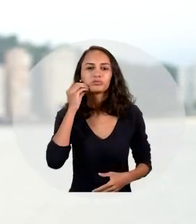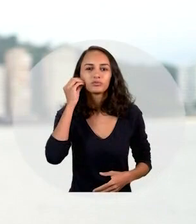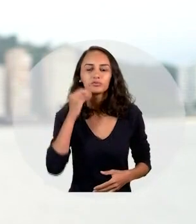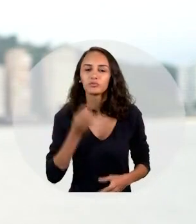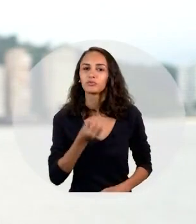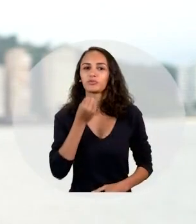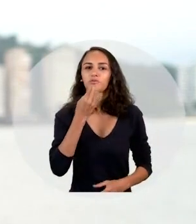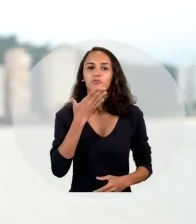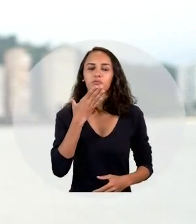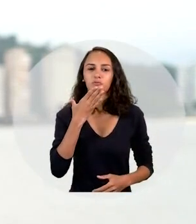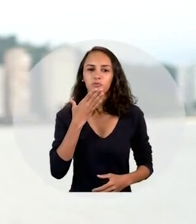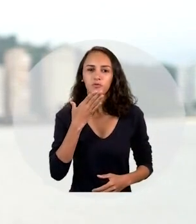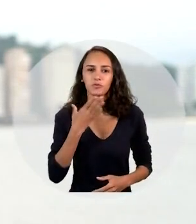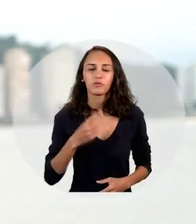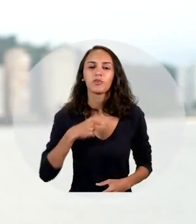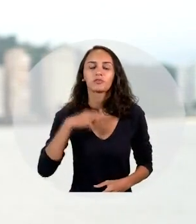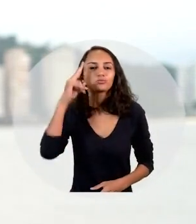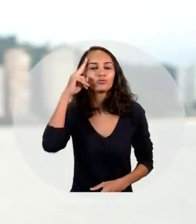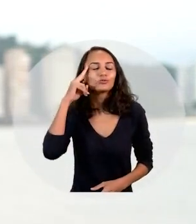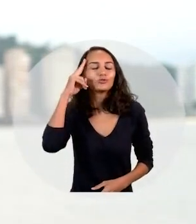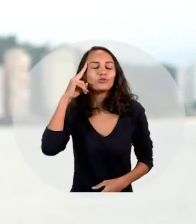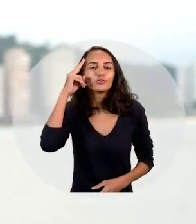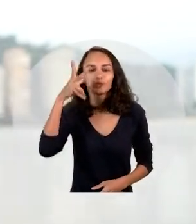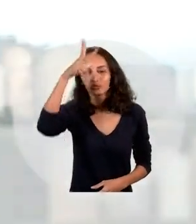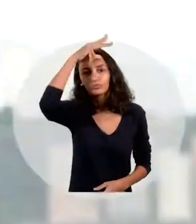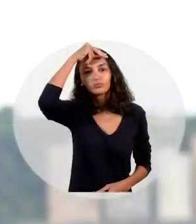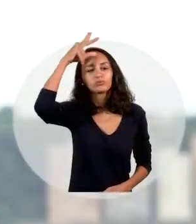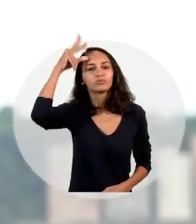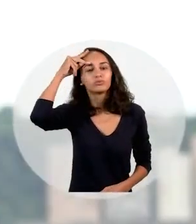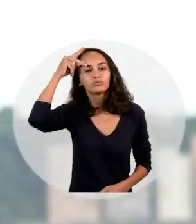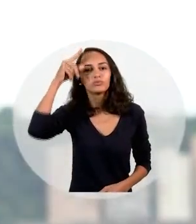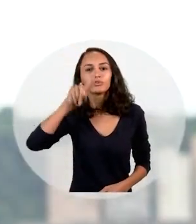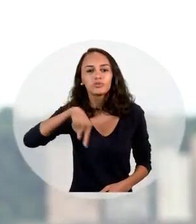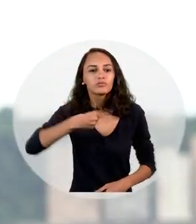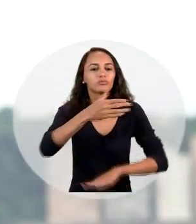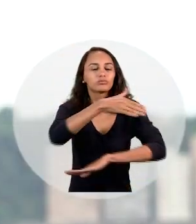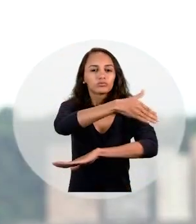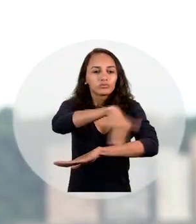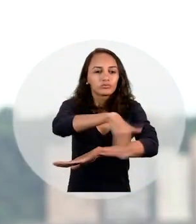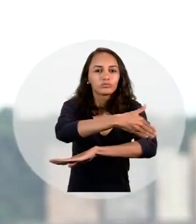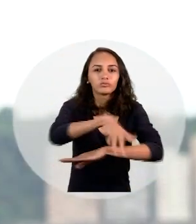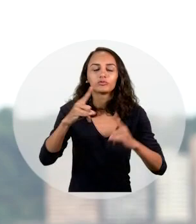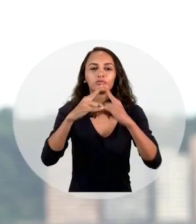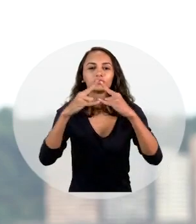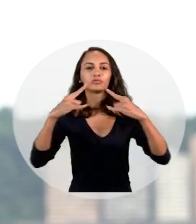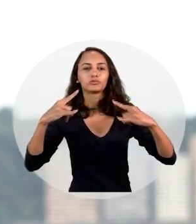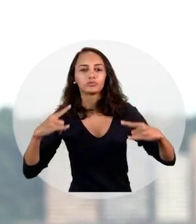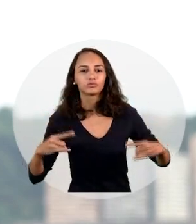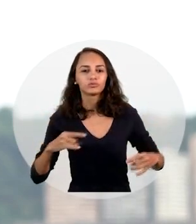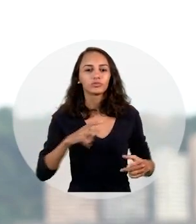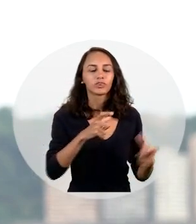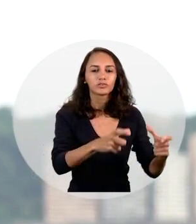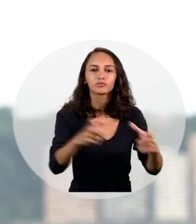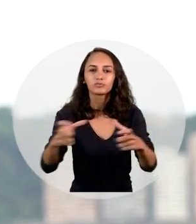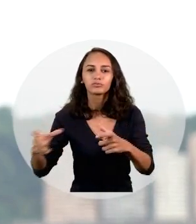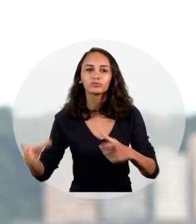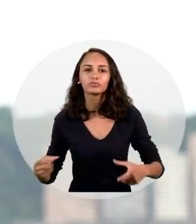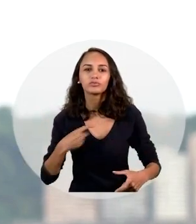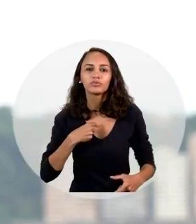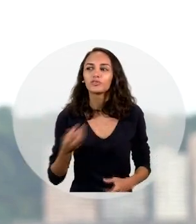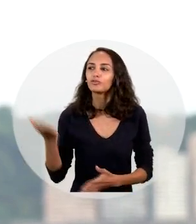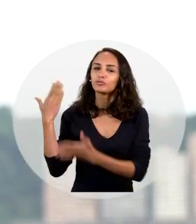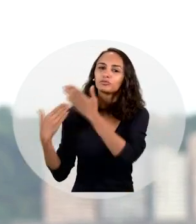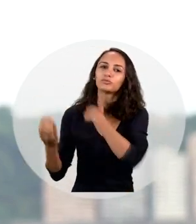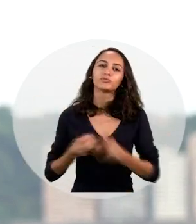experiência incrível que me permitiu sonhar em ser prefeito. E aí saí nas ruas de São Vicente, por cada cantinho